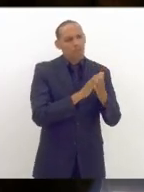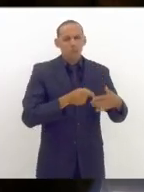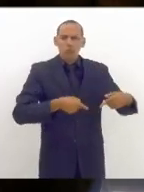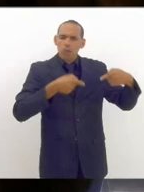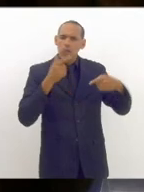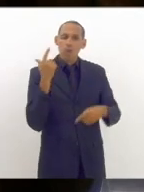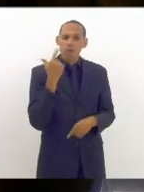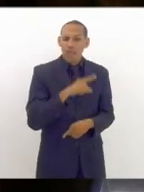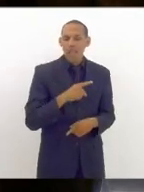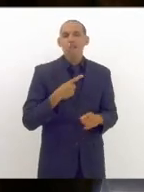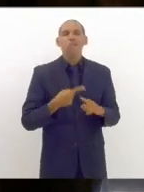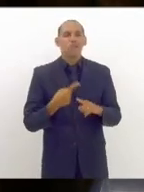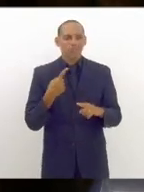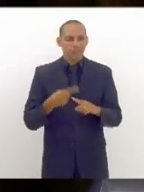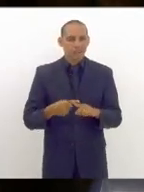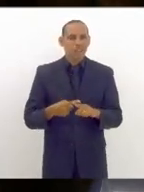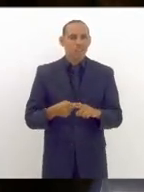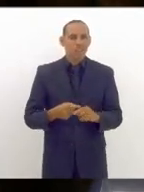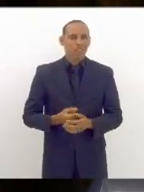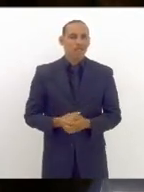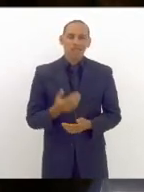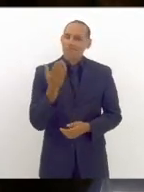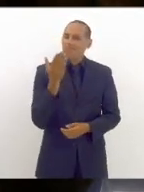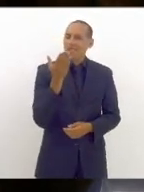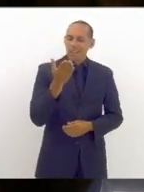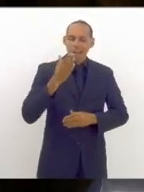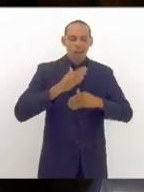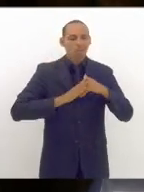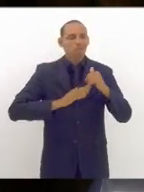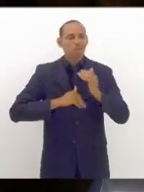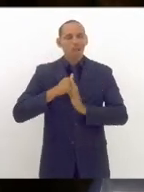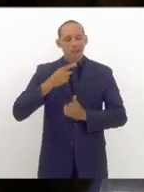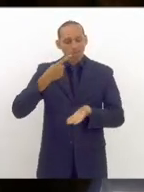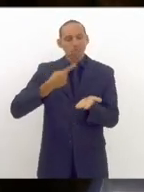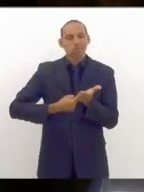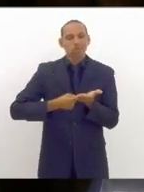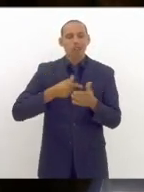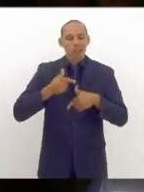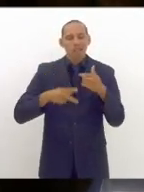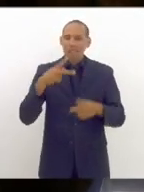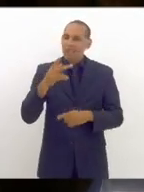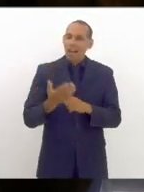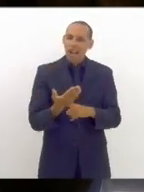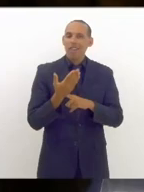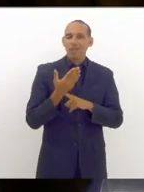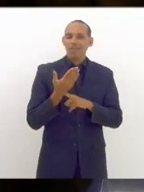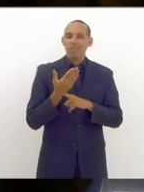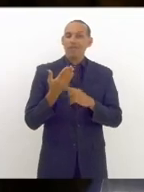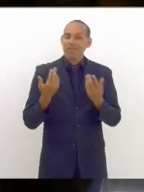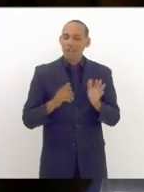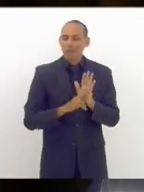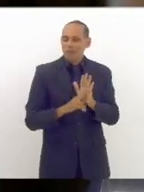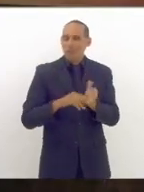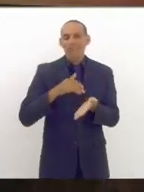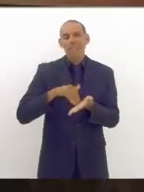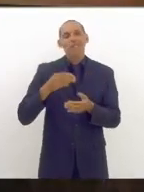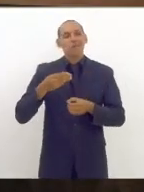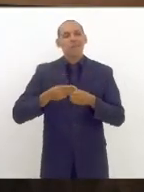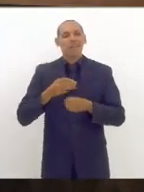de Saúde, isso se deve muito à sua capacidade, ao seu compromisso, ao seu trabalho. Em nome do Secretário Municipal de Saúde, muito